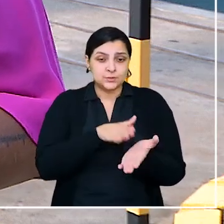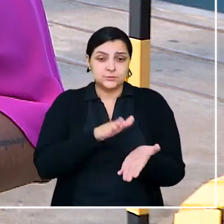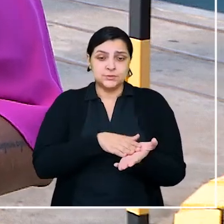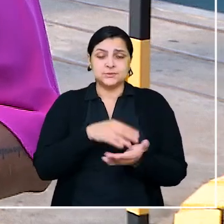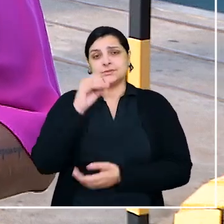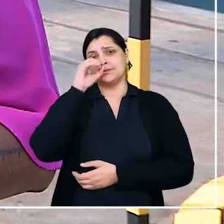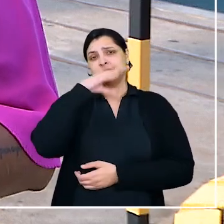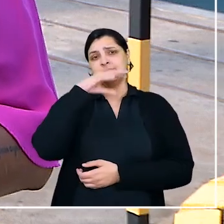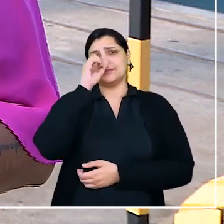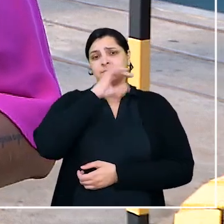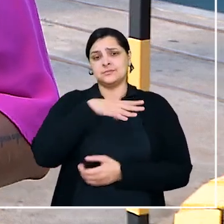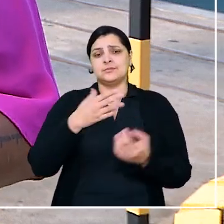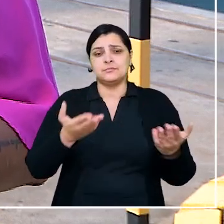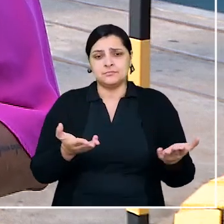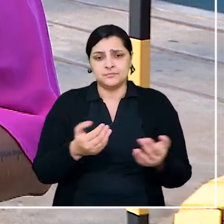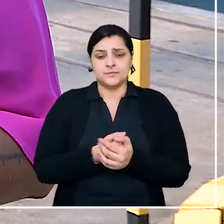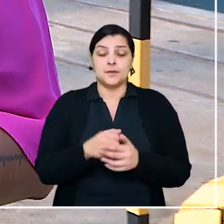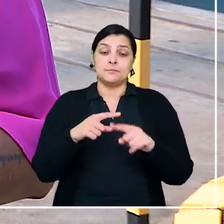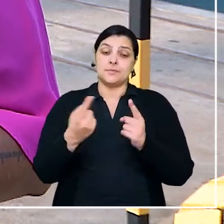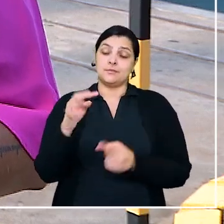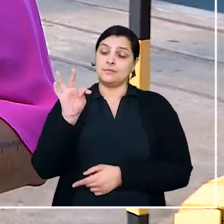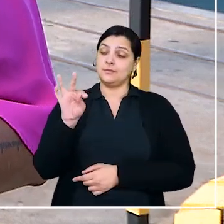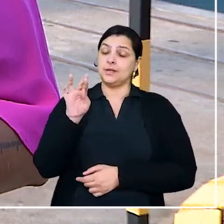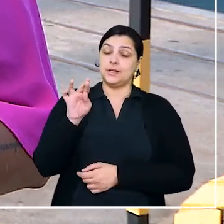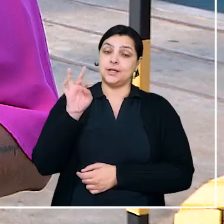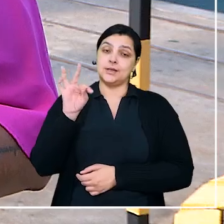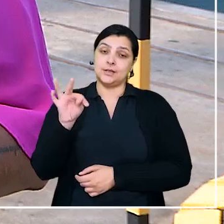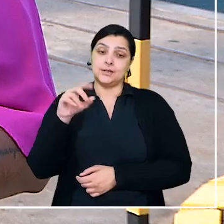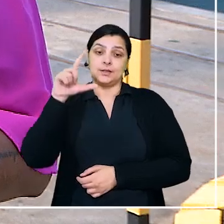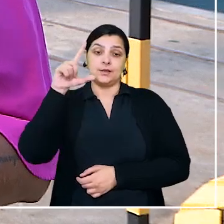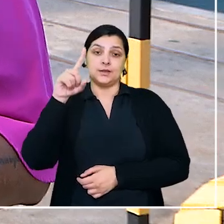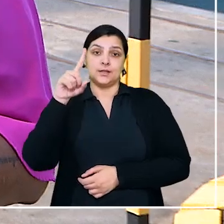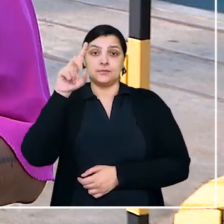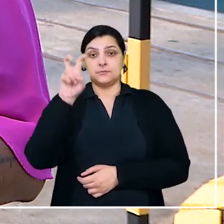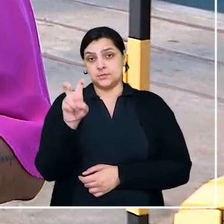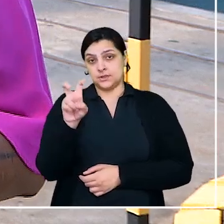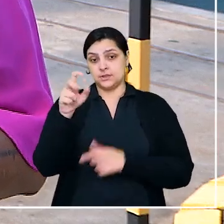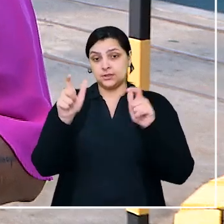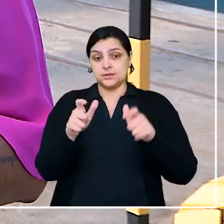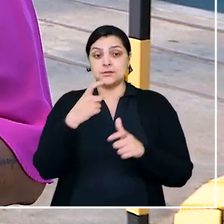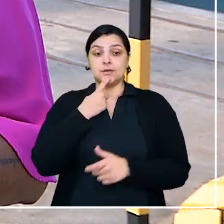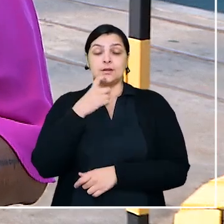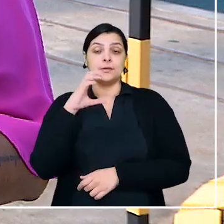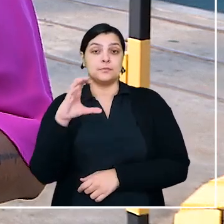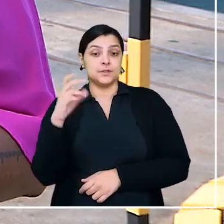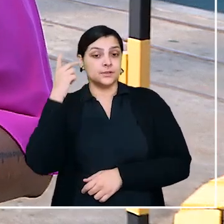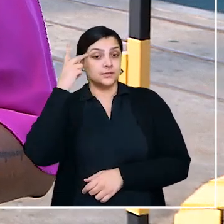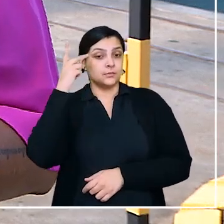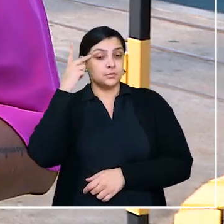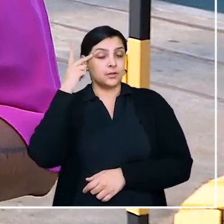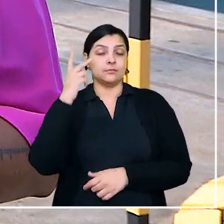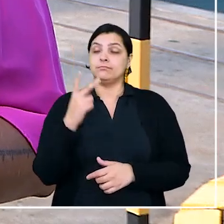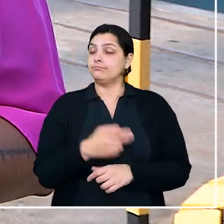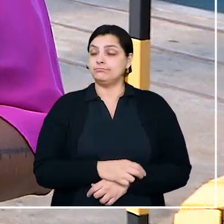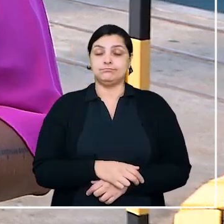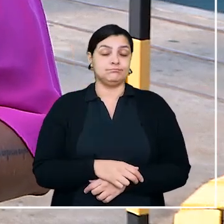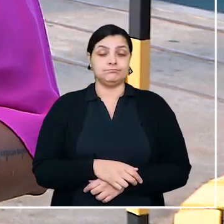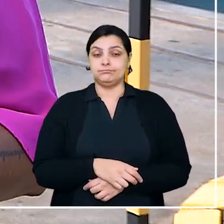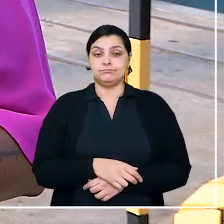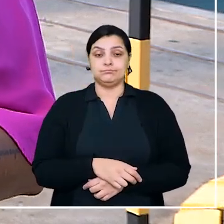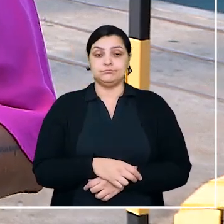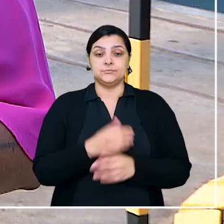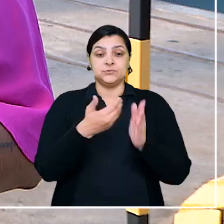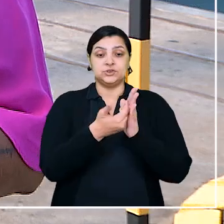cobrança abusiva, mas o Tribunal Regional do Trabalho da 15ª Região, em Campinas, São Paulo, afastou